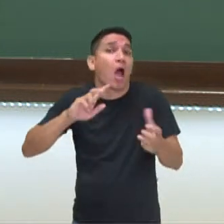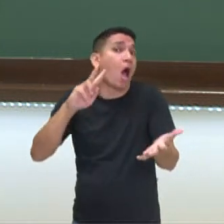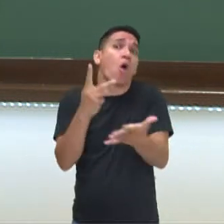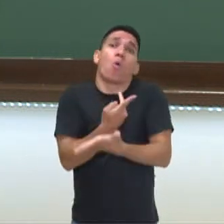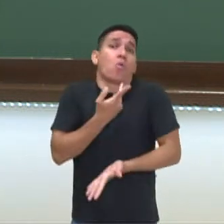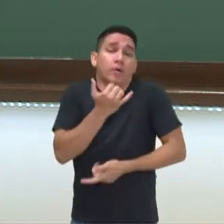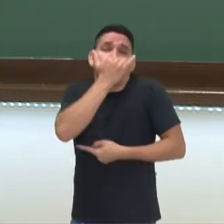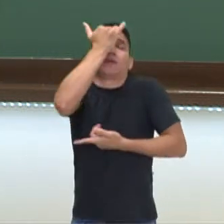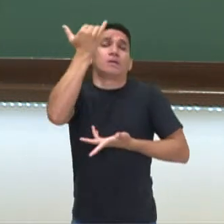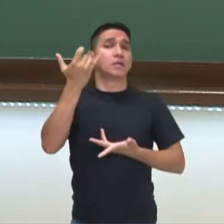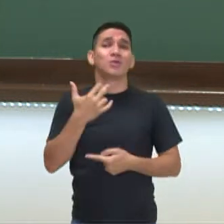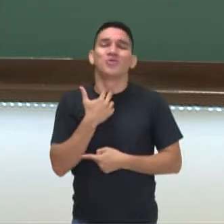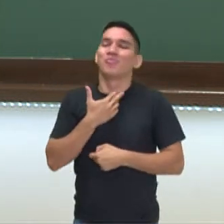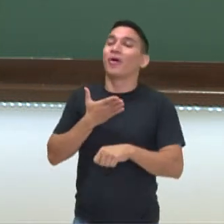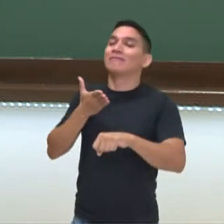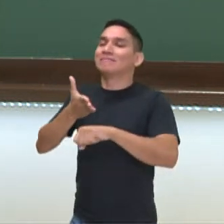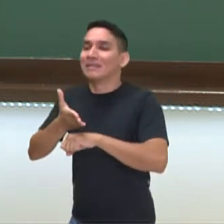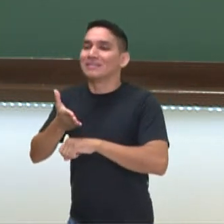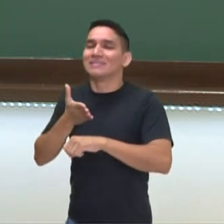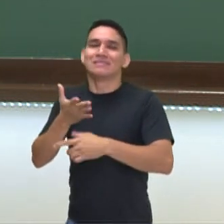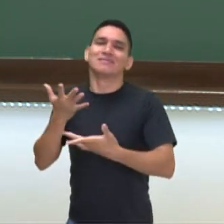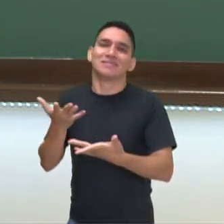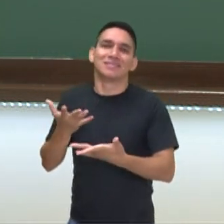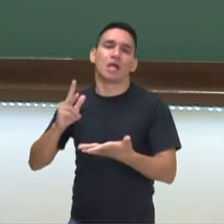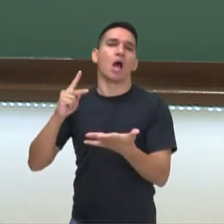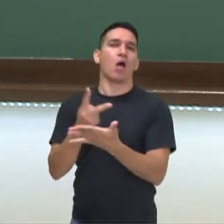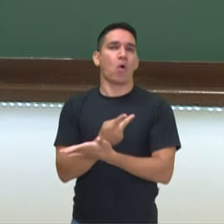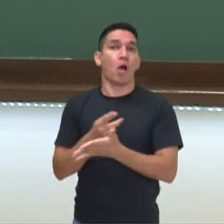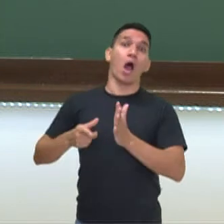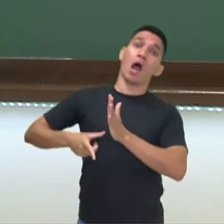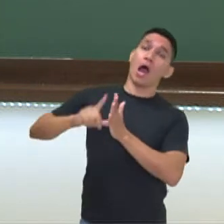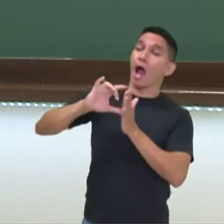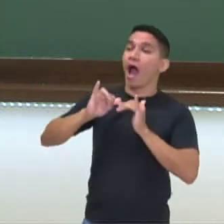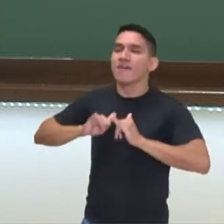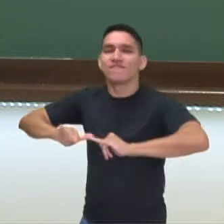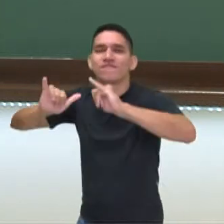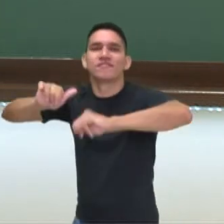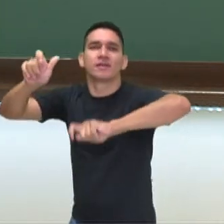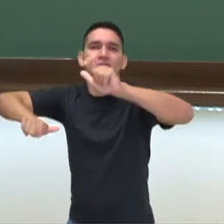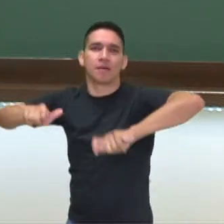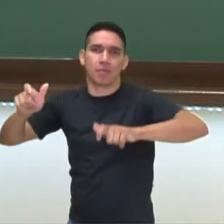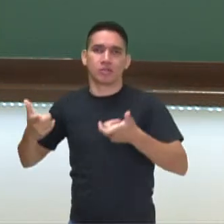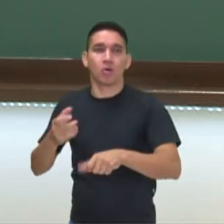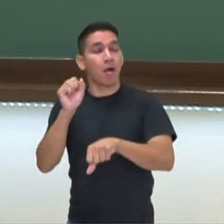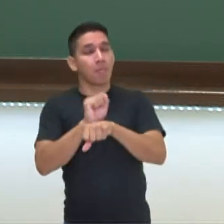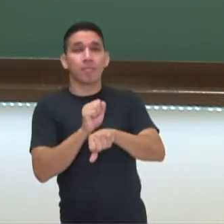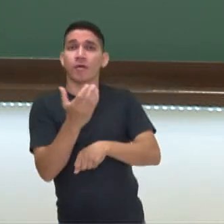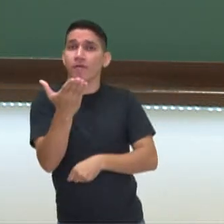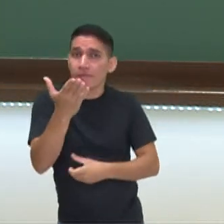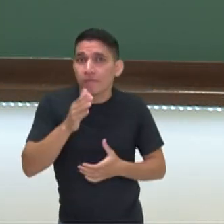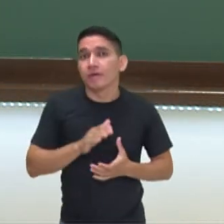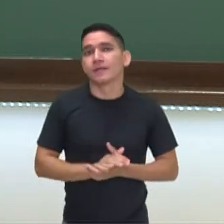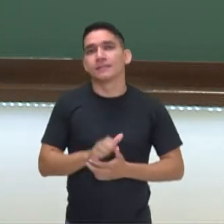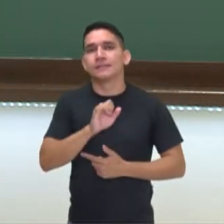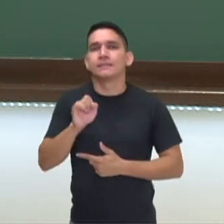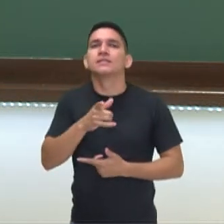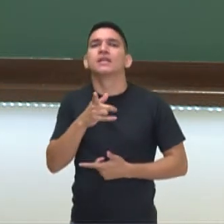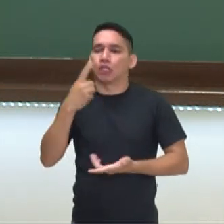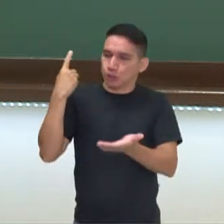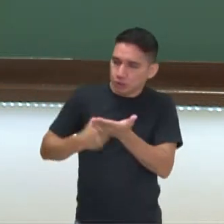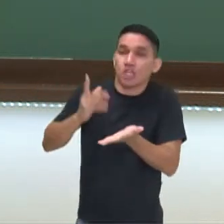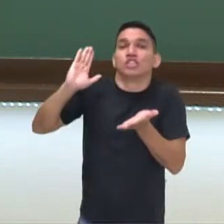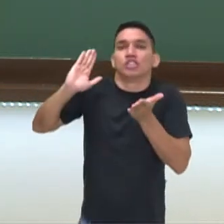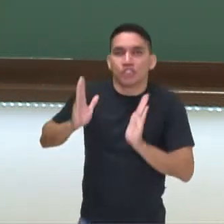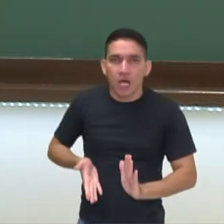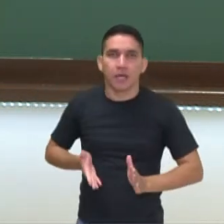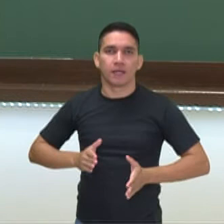não poder comparecer ao seu compromisso. Procure avisar as pessoas que estão te aguardando, aquelas pessoas que você combinou